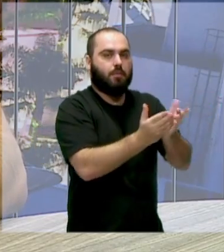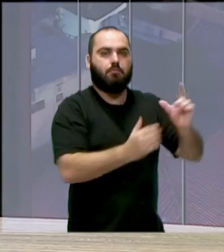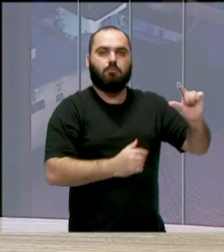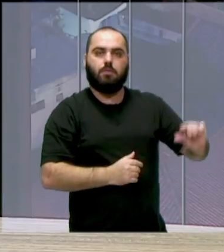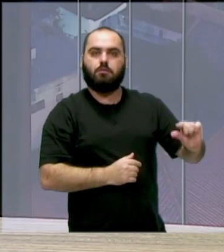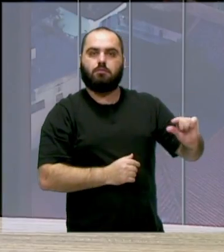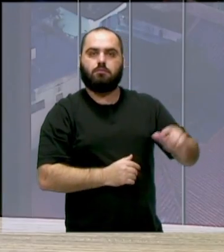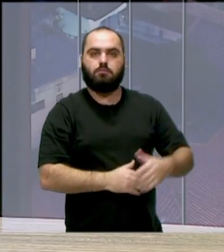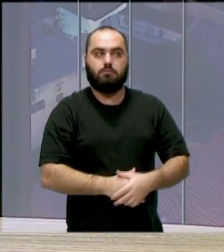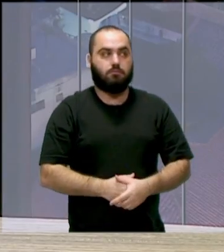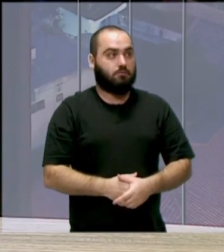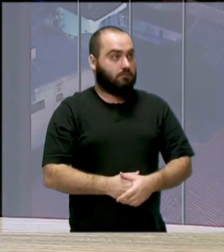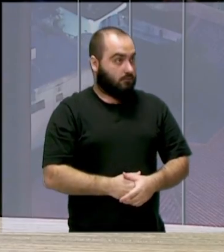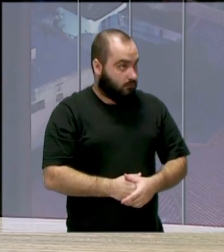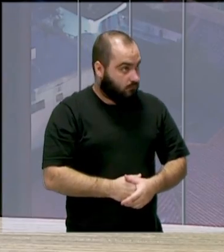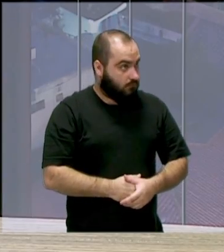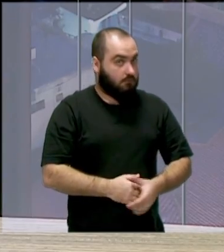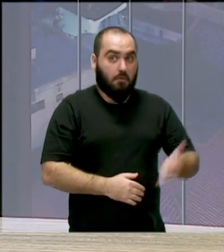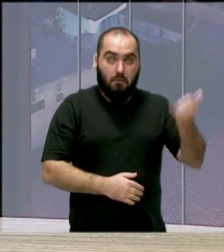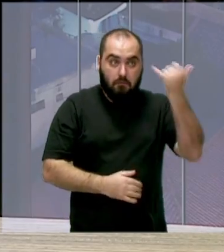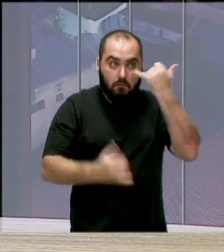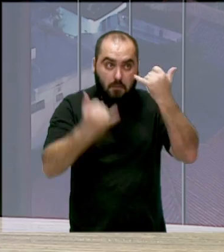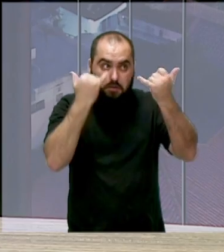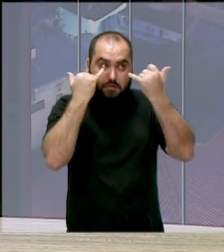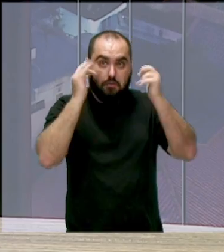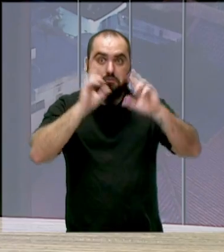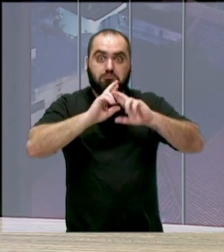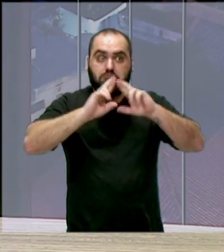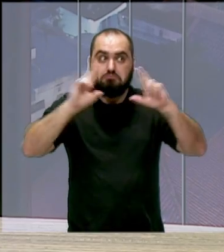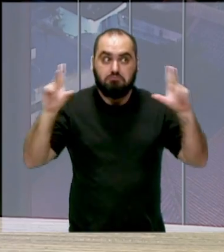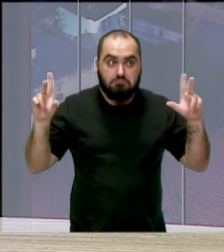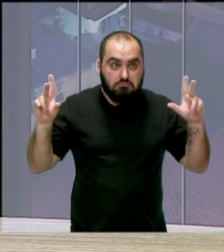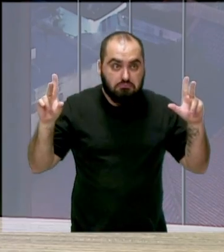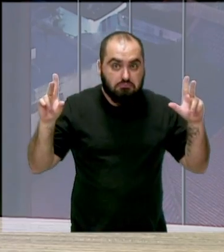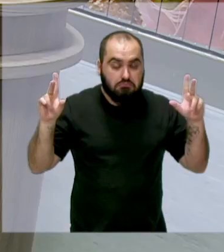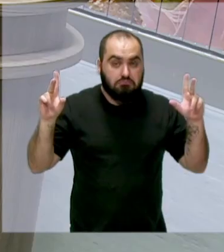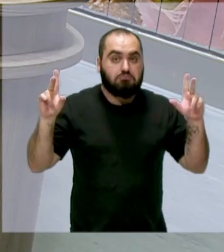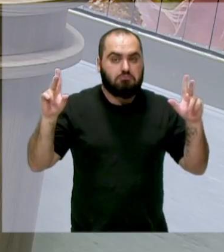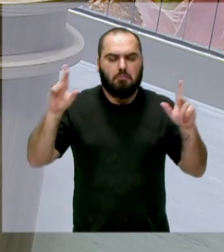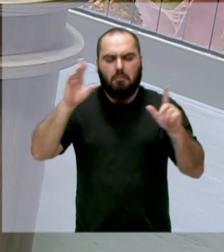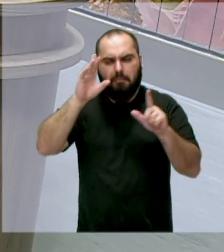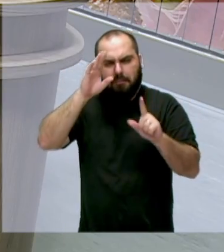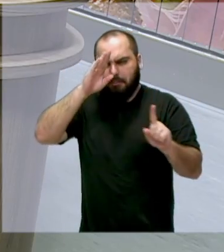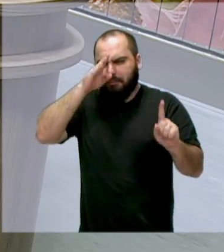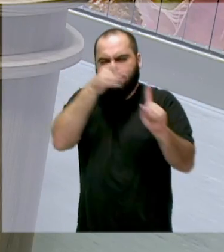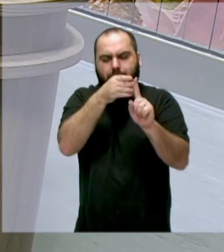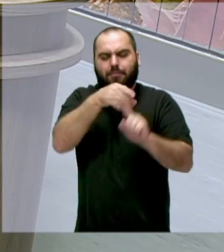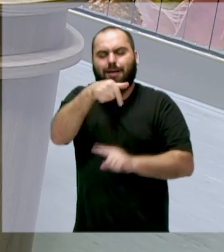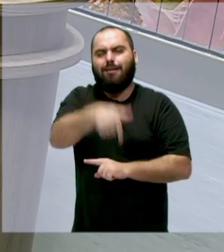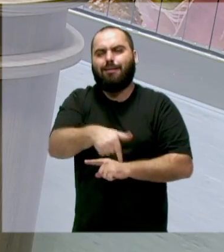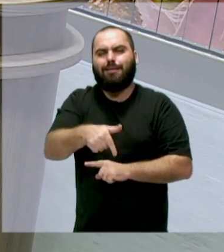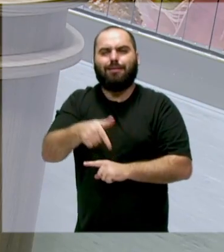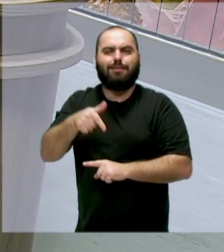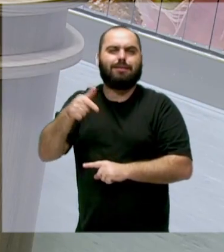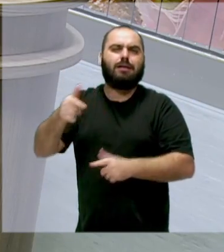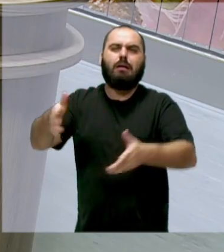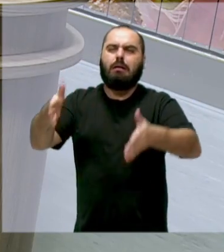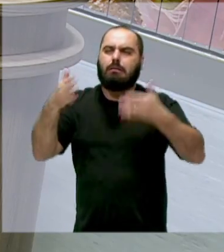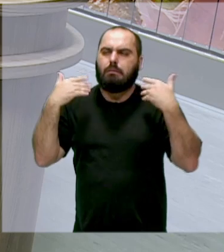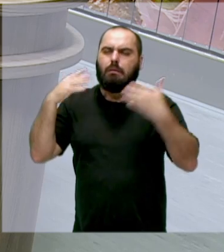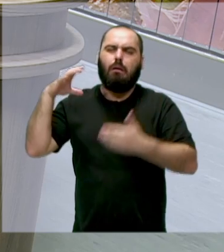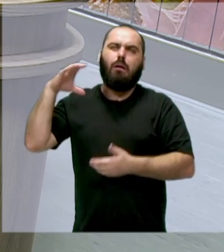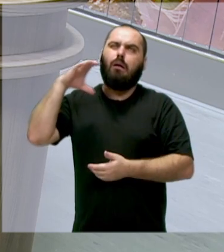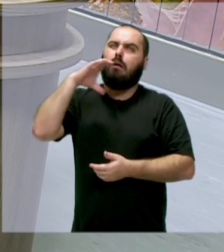é um dado bem relevante, né? E principalmente aqui na nossa região, que é muito quente e tal, no verão, tem muitas